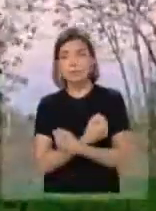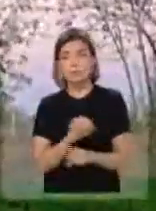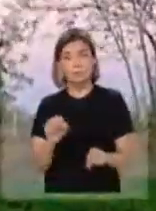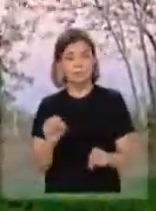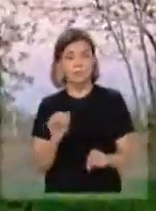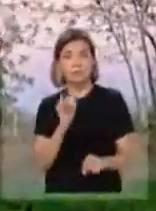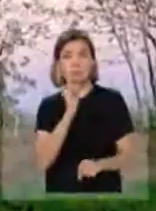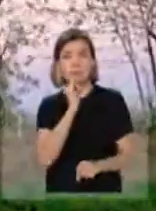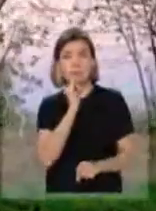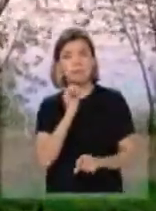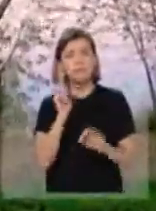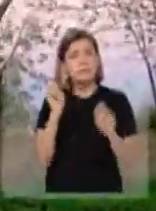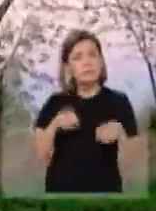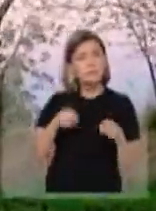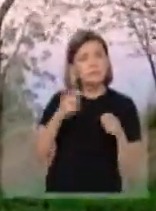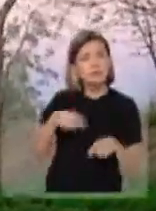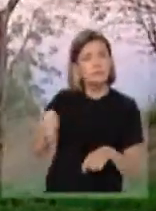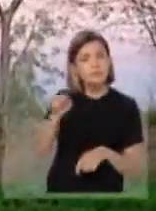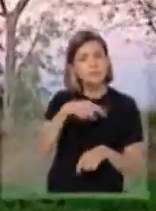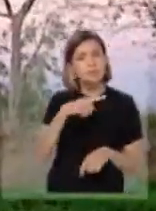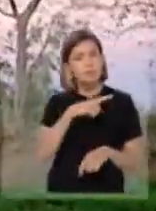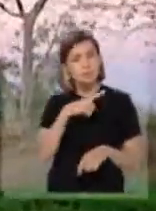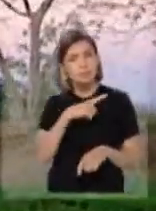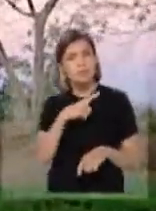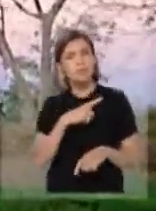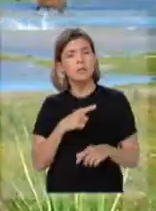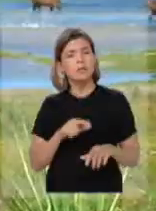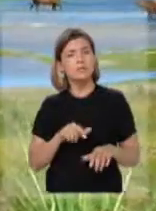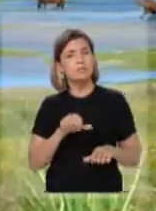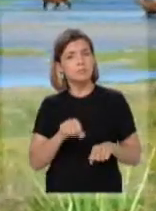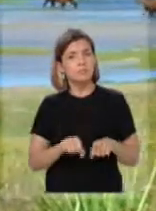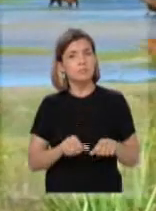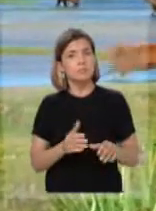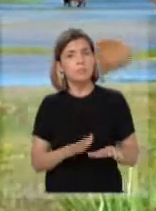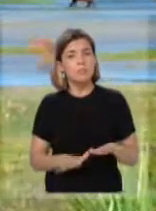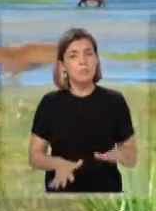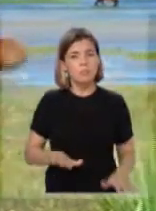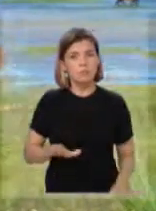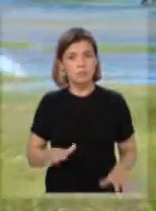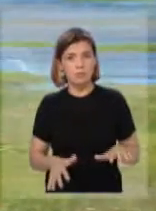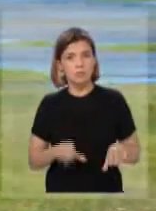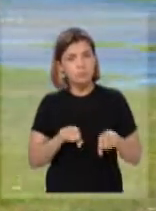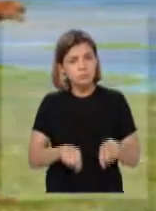Isso seria impossível se não fosse pela capacidade que esses organismos têm de se mover.